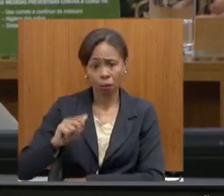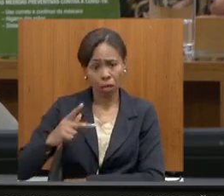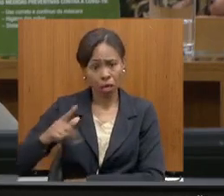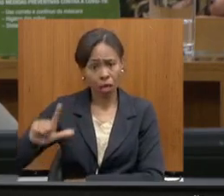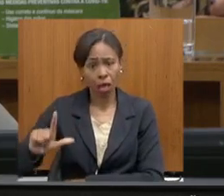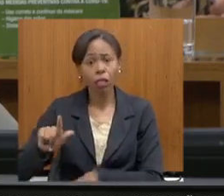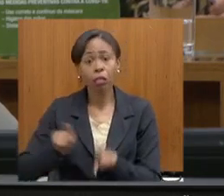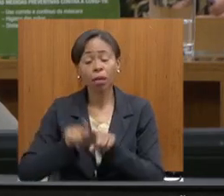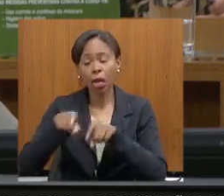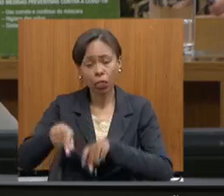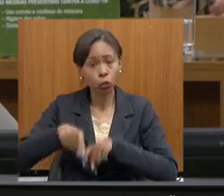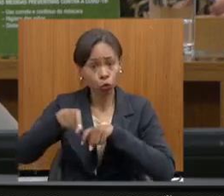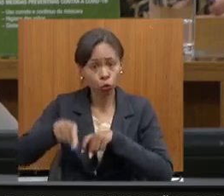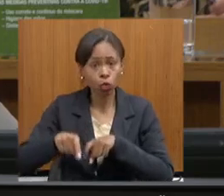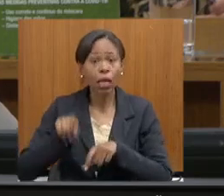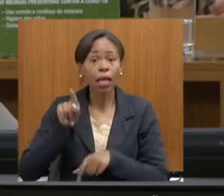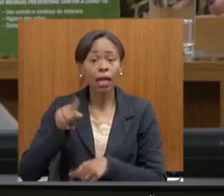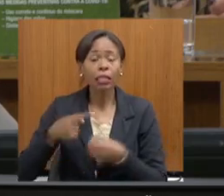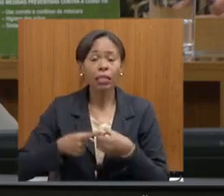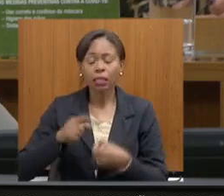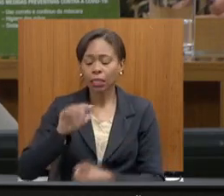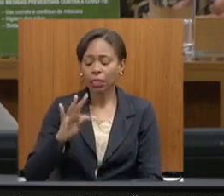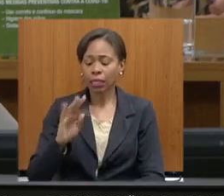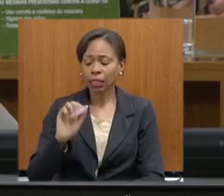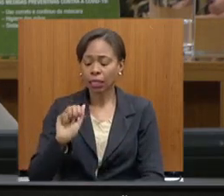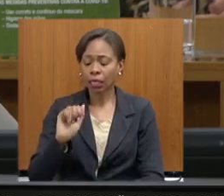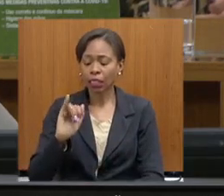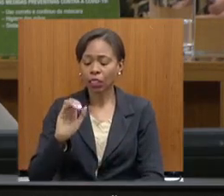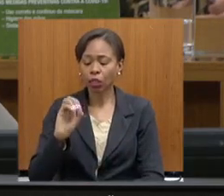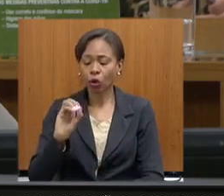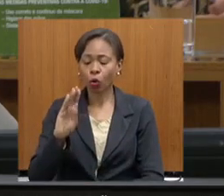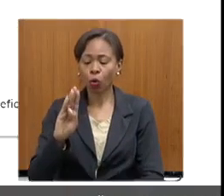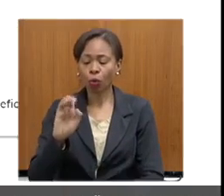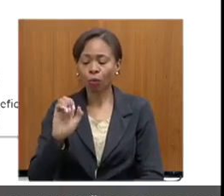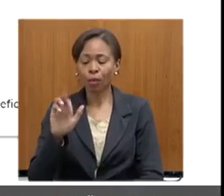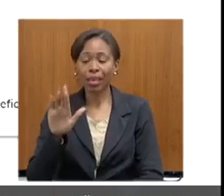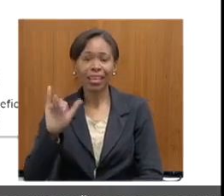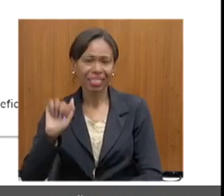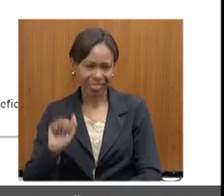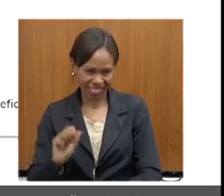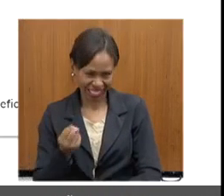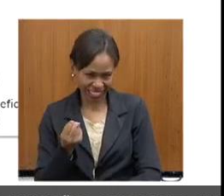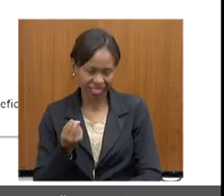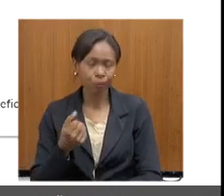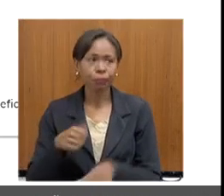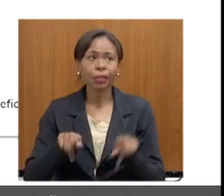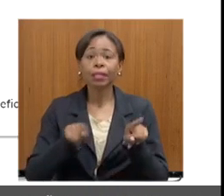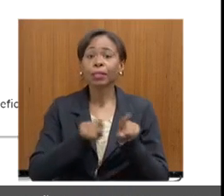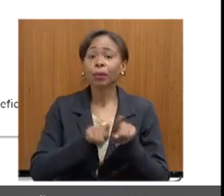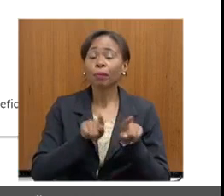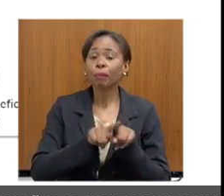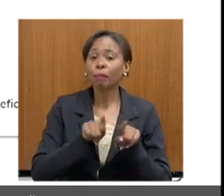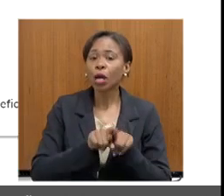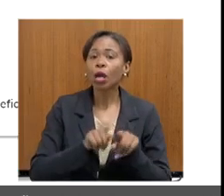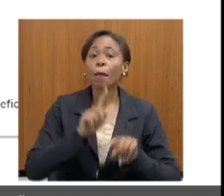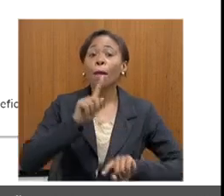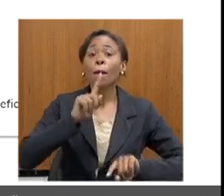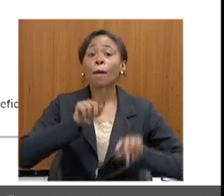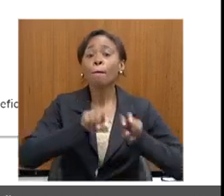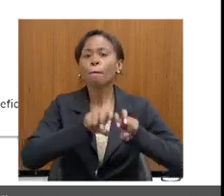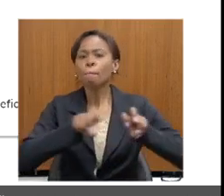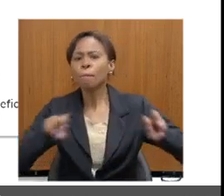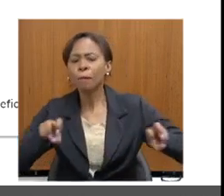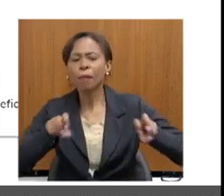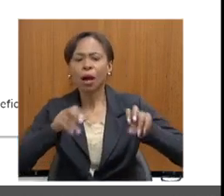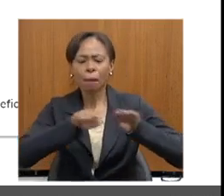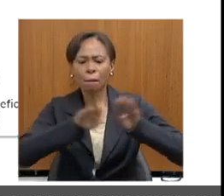apicultura de Taiobeiras também O que é brilhando cada vez mais a pele de móveis rústicos de Passos também